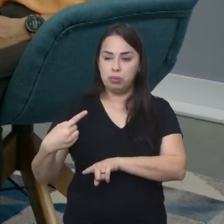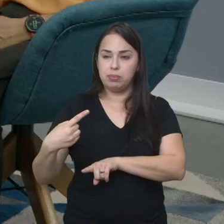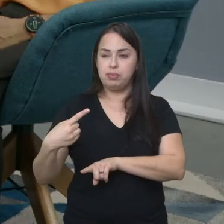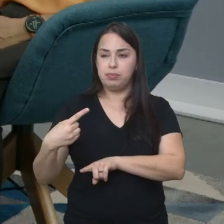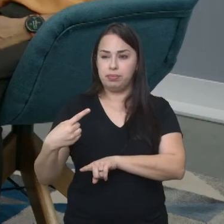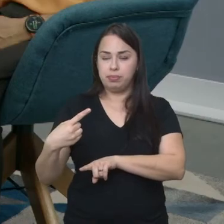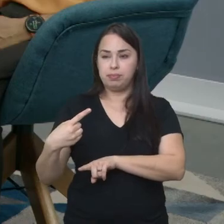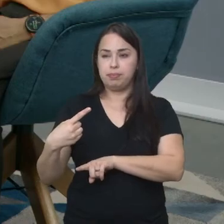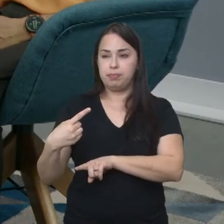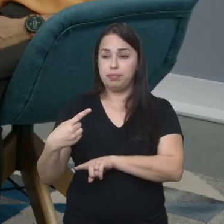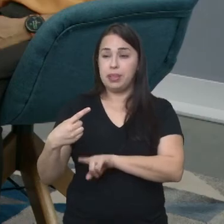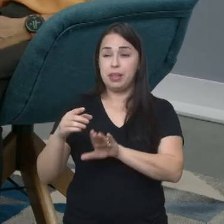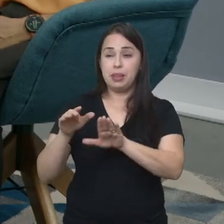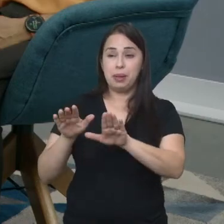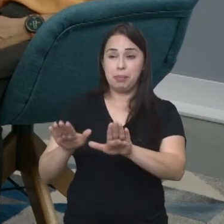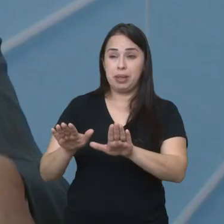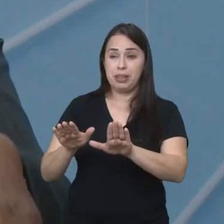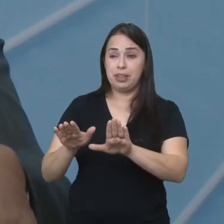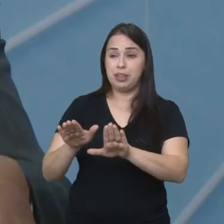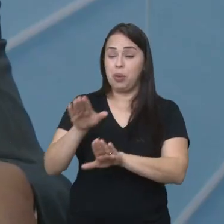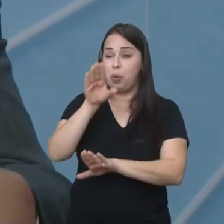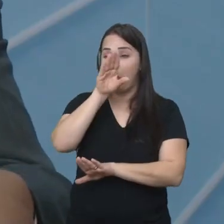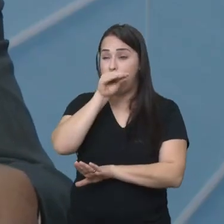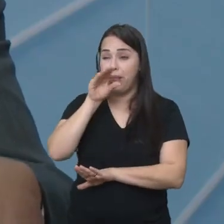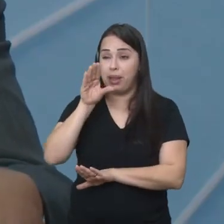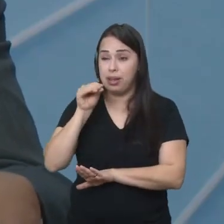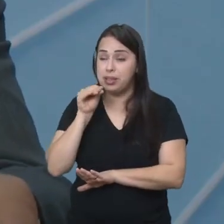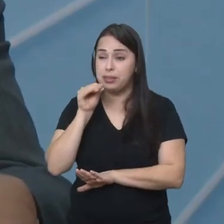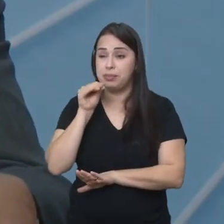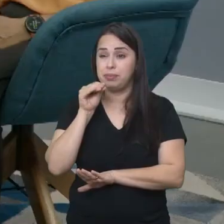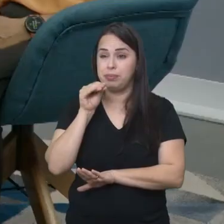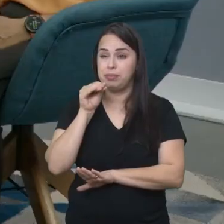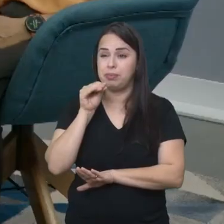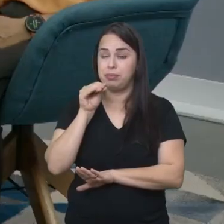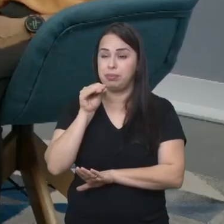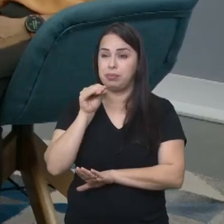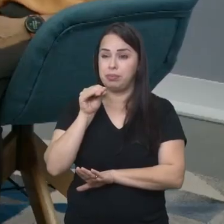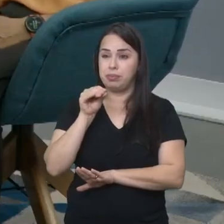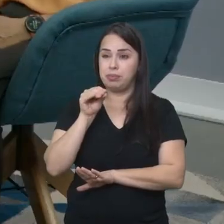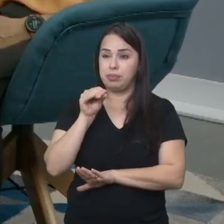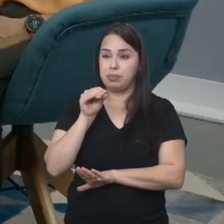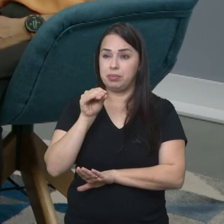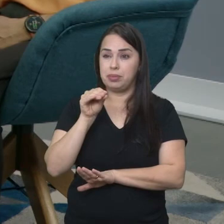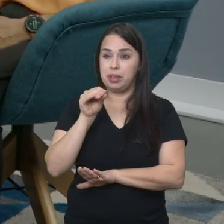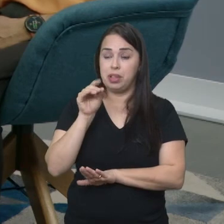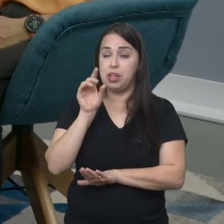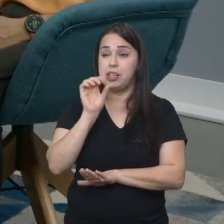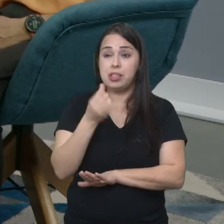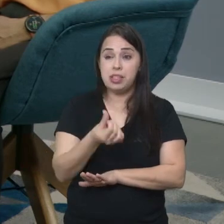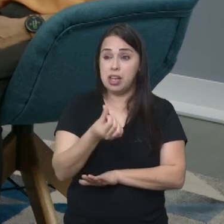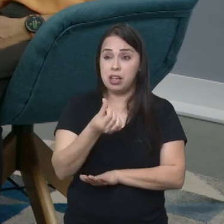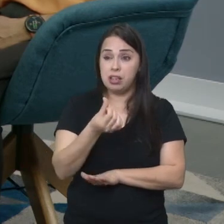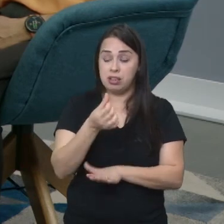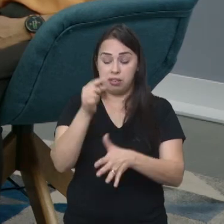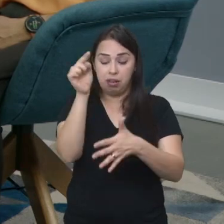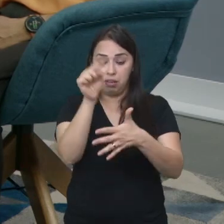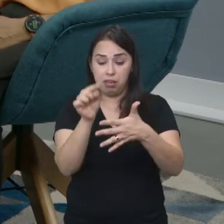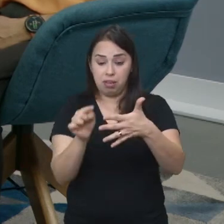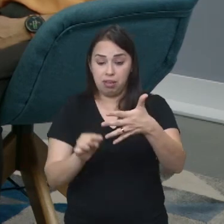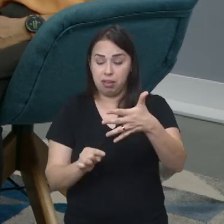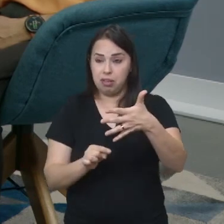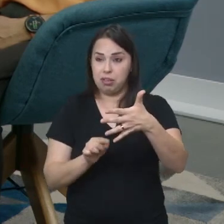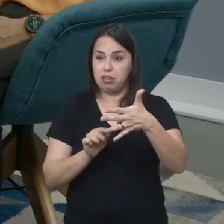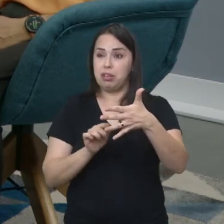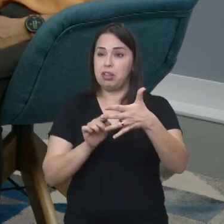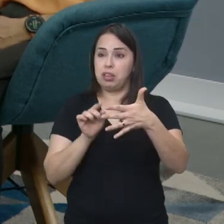o adolescente, ele está sujeito a 6 medidas socioeducativas, que vai de advertência à privação